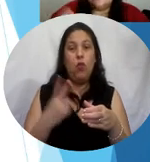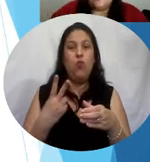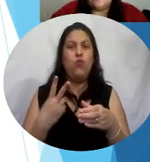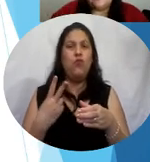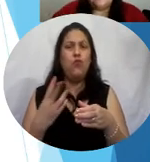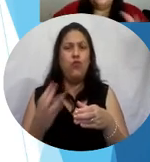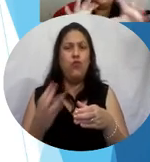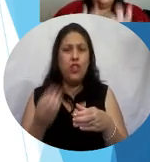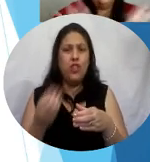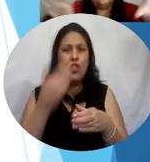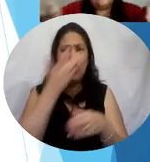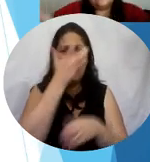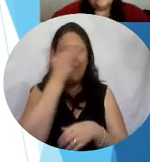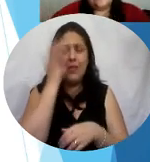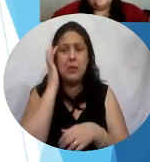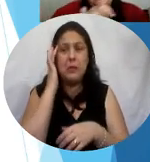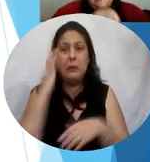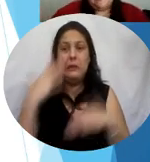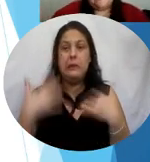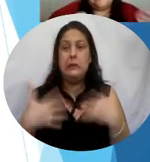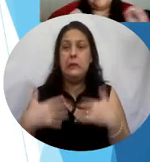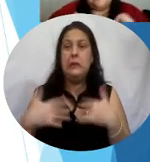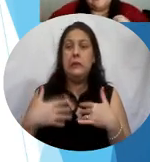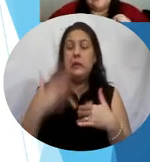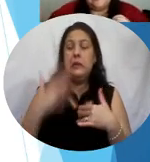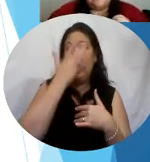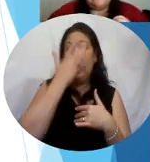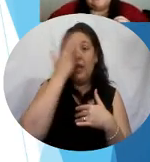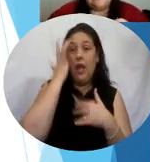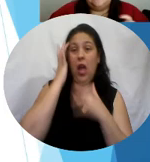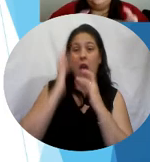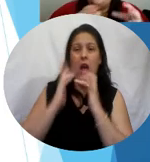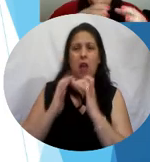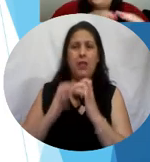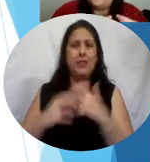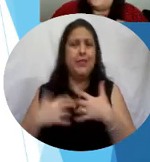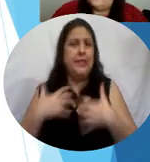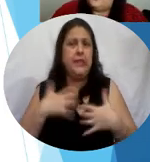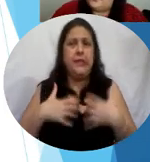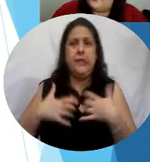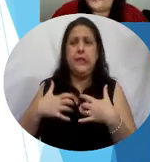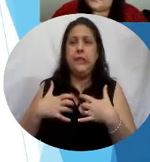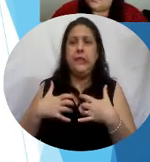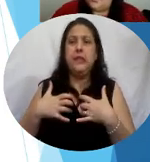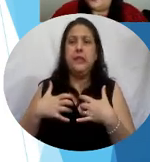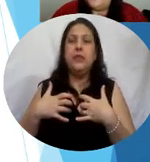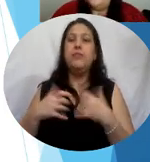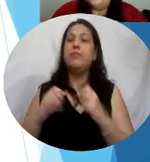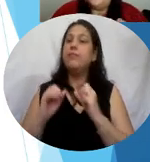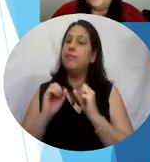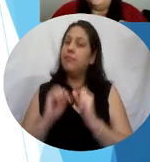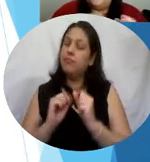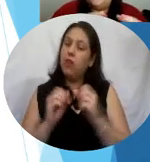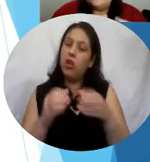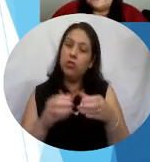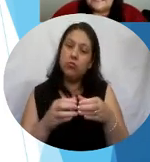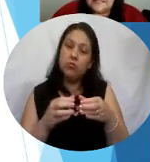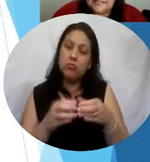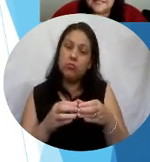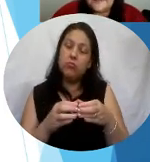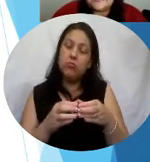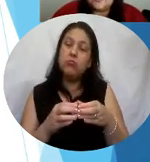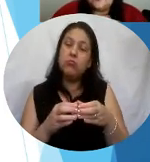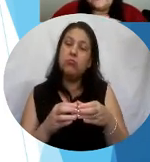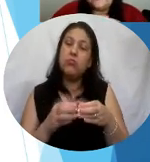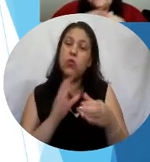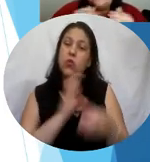essa turma ao meio, faço duas turmas de 10 e ele ali inserido, ou pego ainda um grupo menor, né, para que ele se sinta